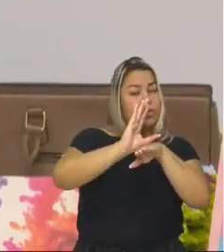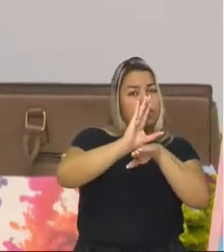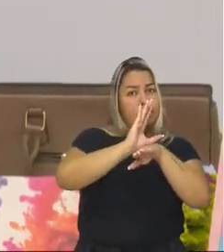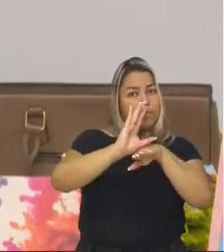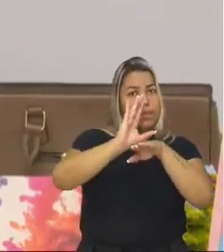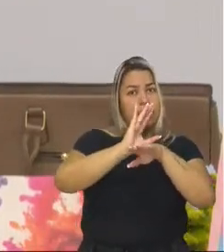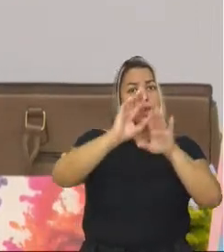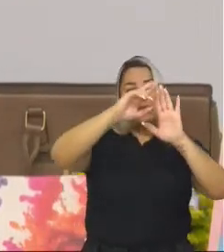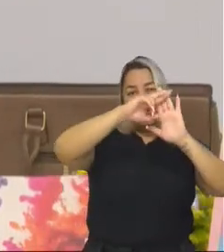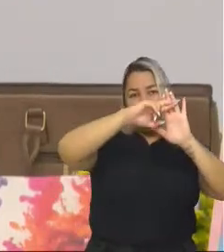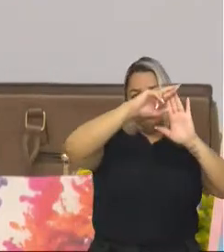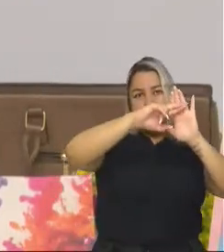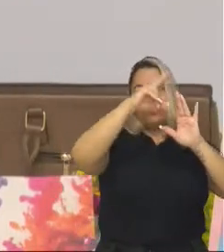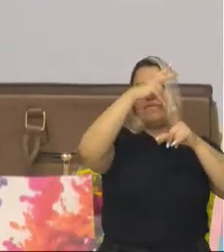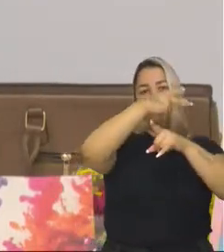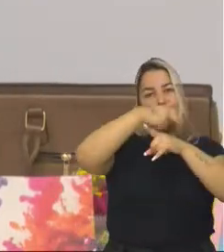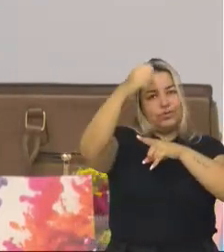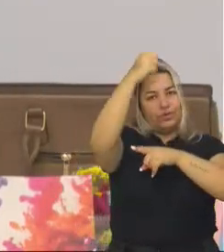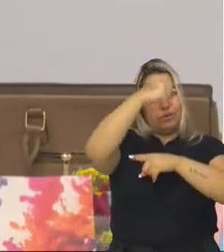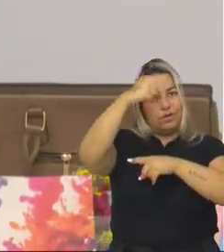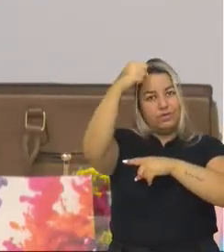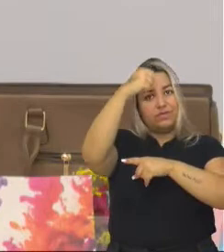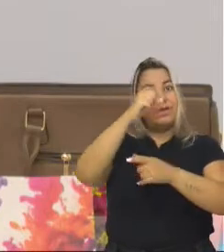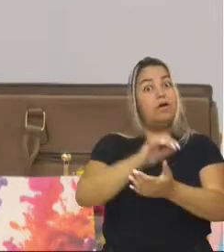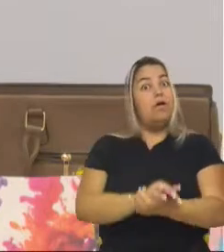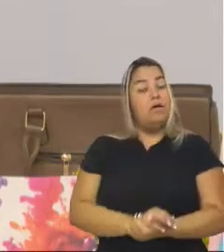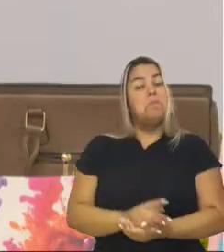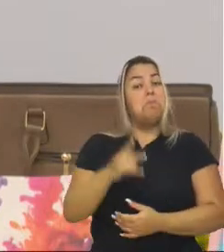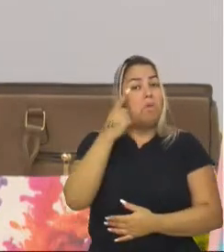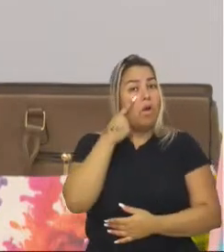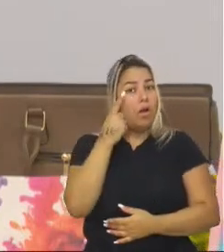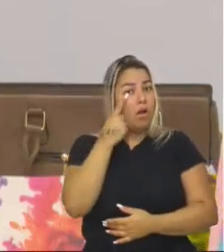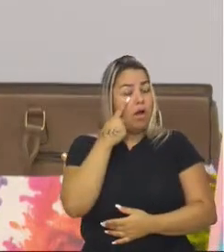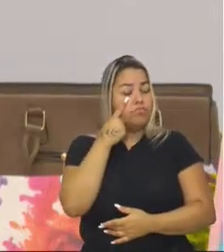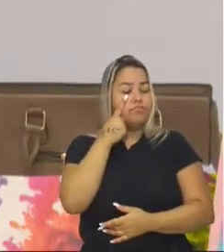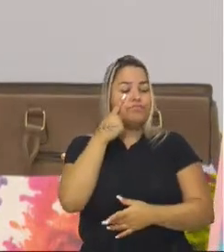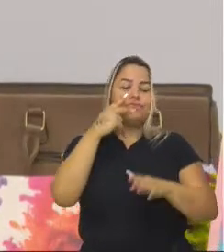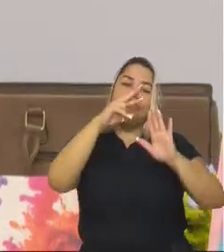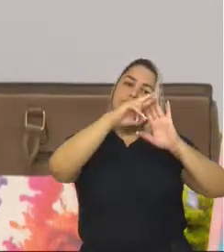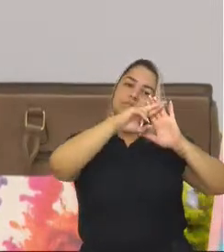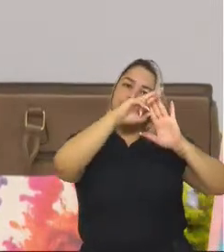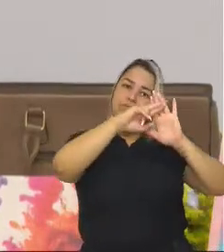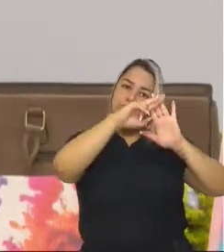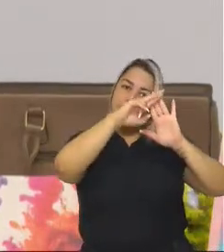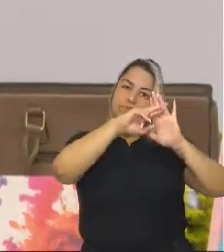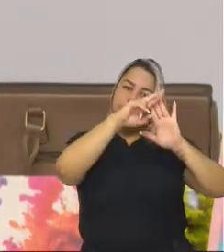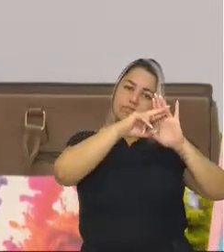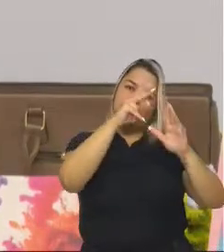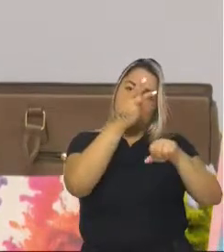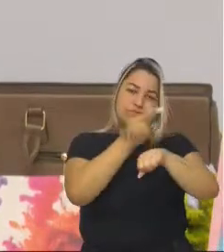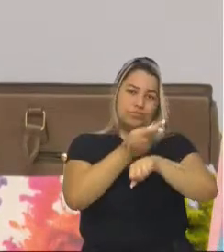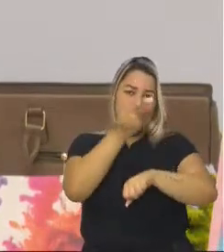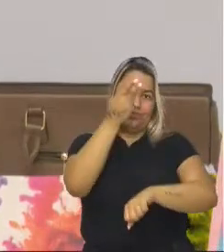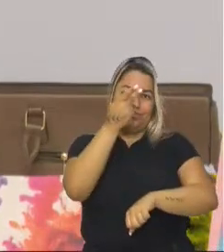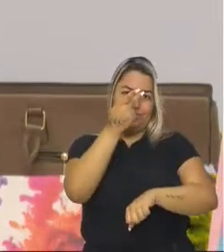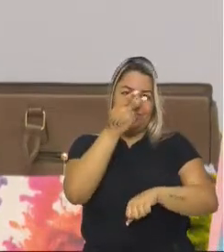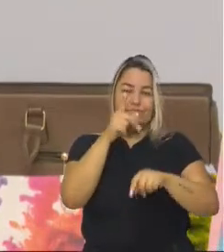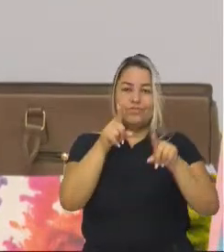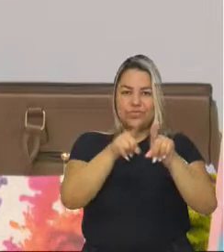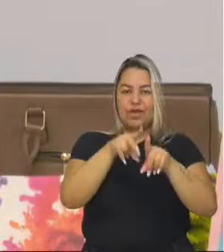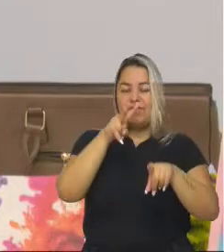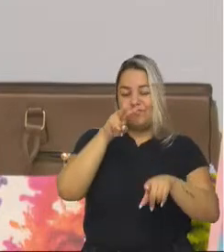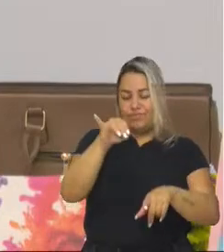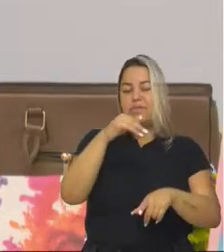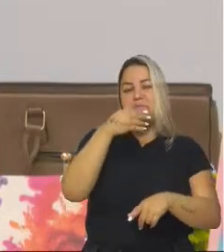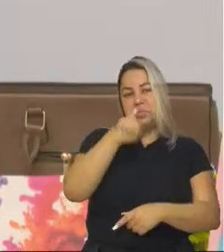resolução vitoriosa. Olha a potência da resistência dessa resolução. E, com certeza, o prêmio, então, agora que chega nesse cenário, vai bombar muito